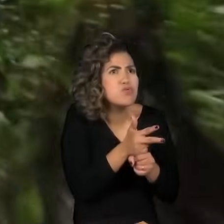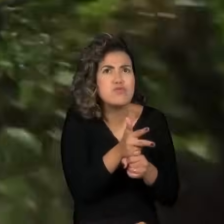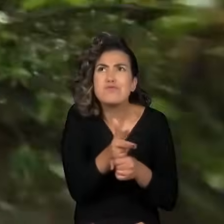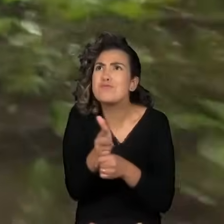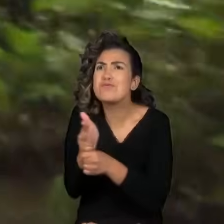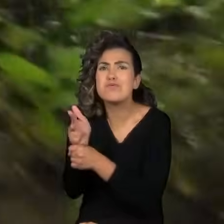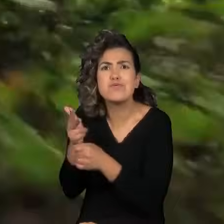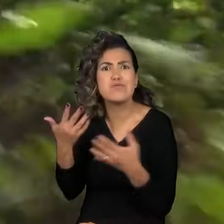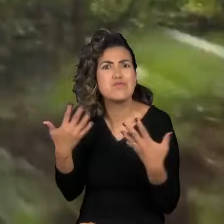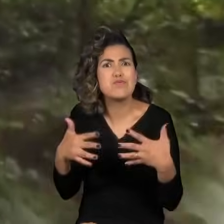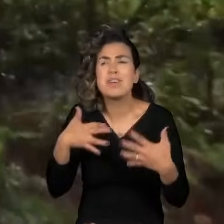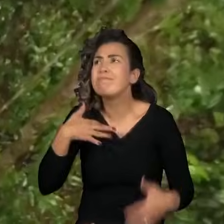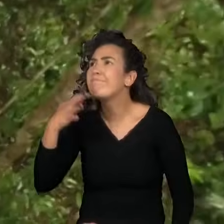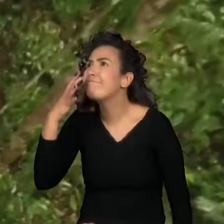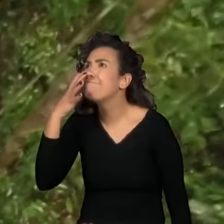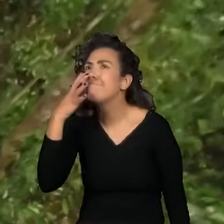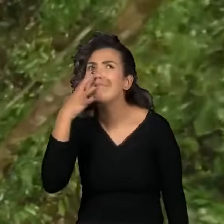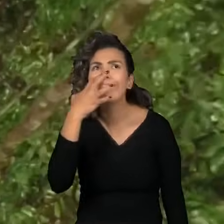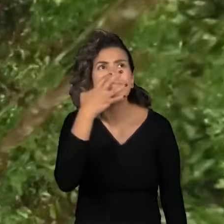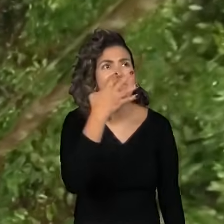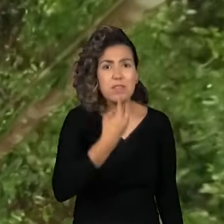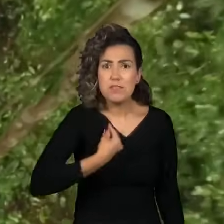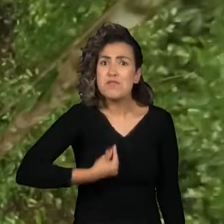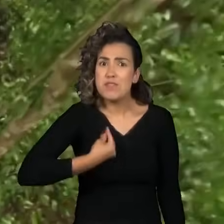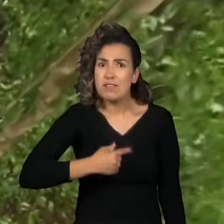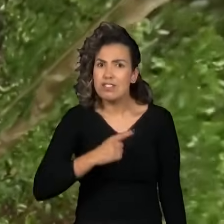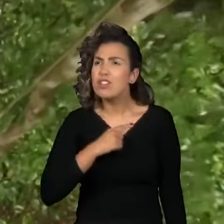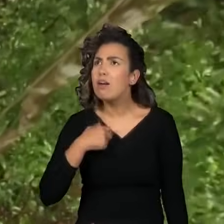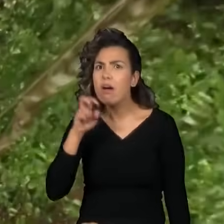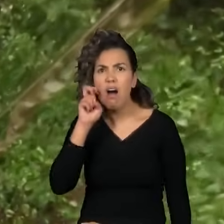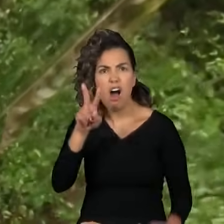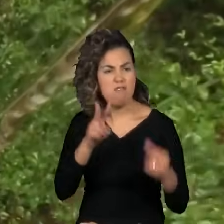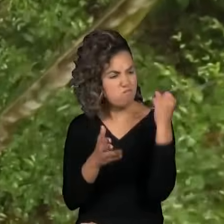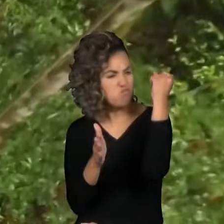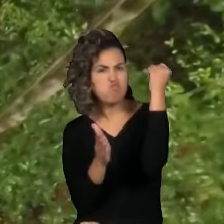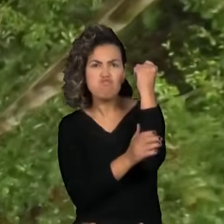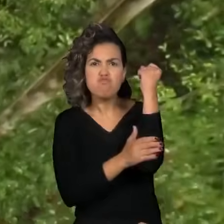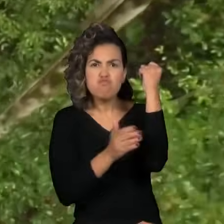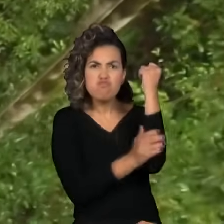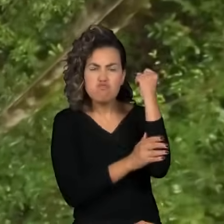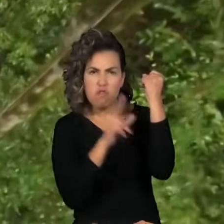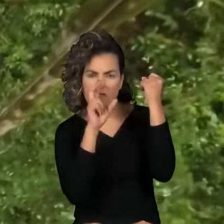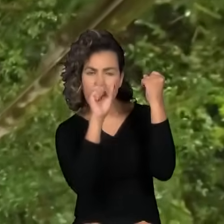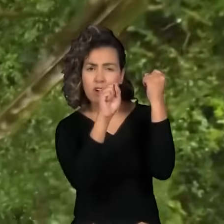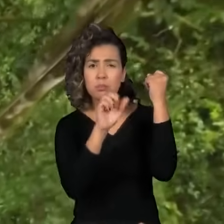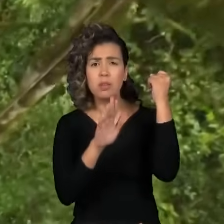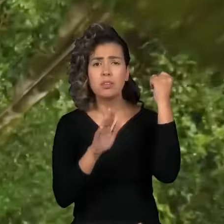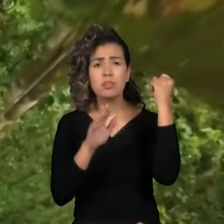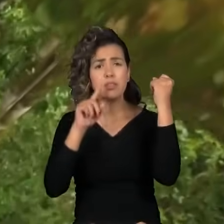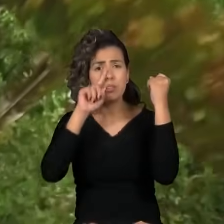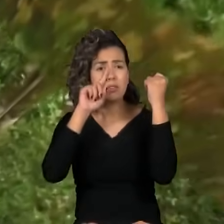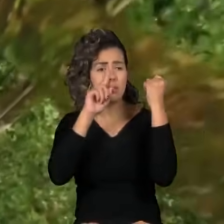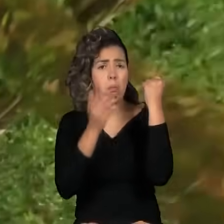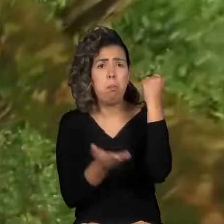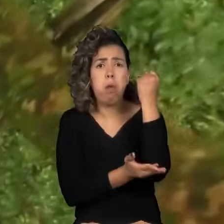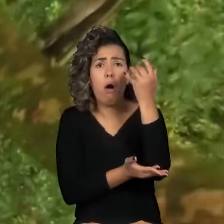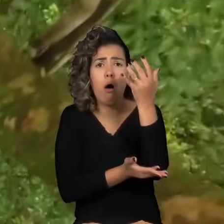vida e impressiona. Mas o que parece forte e potente está ameaçado.